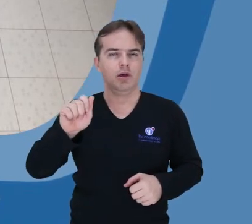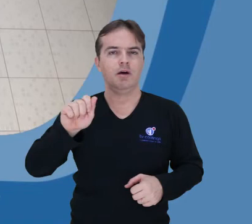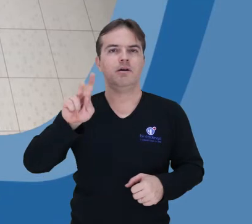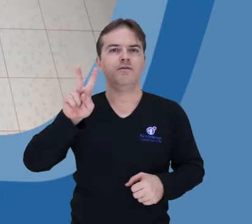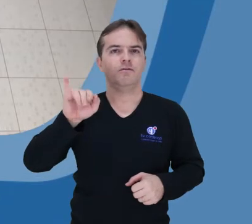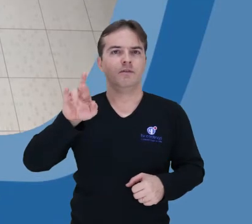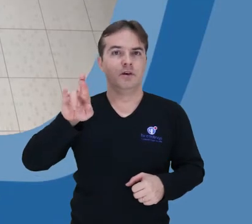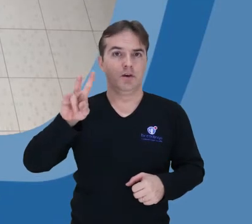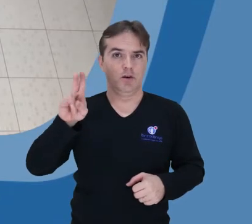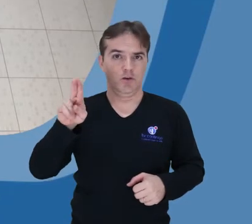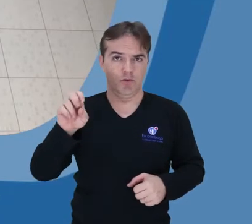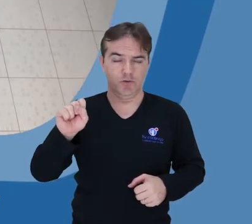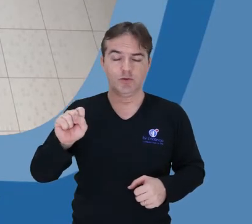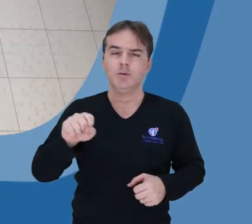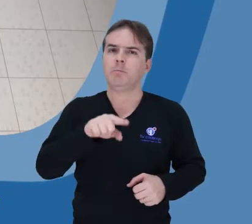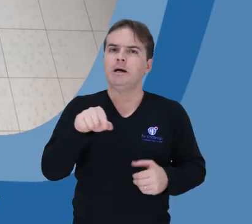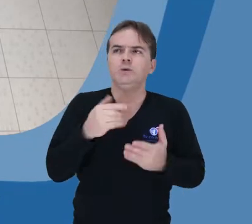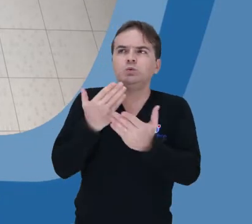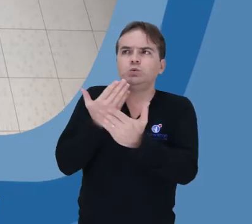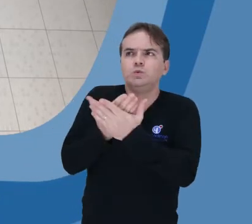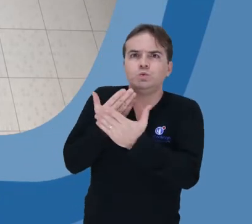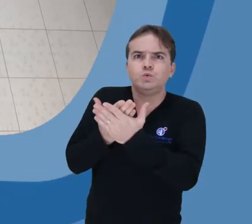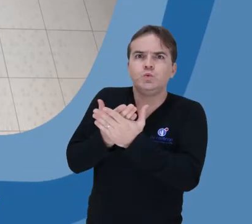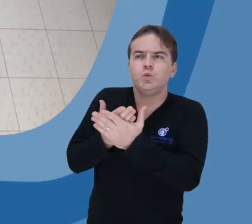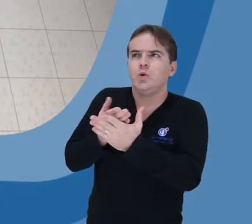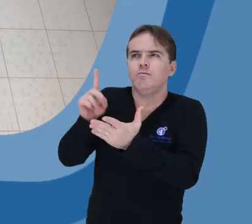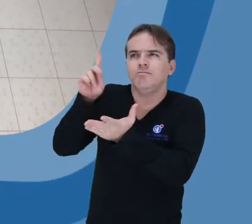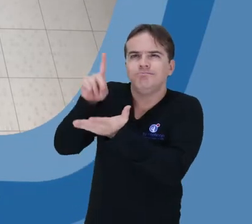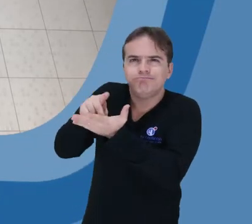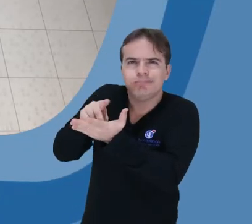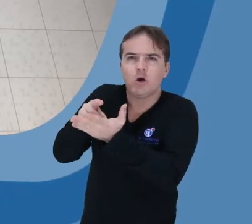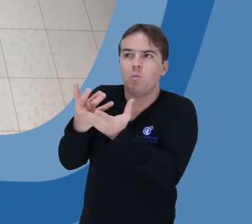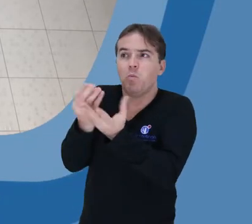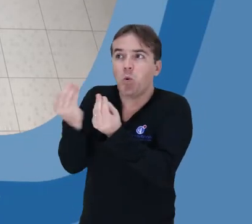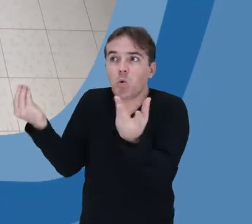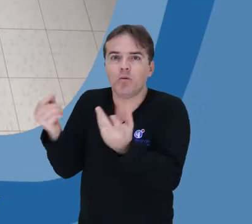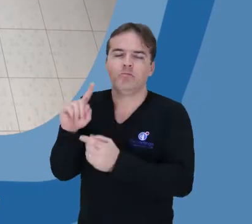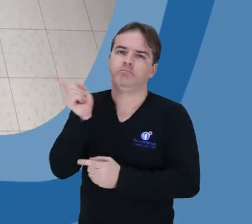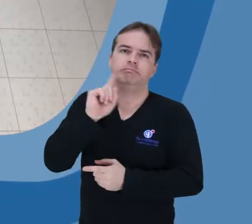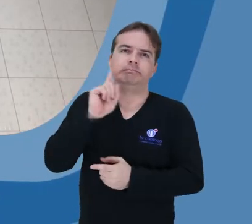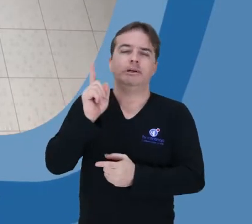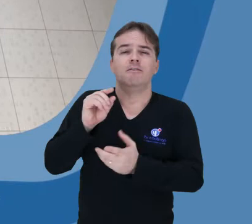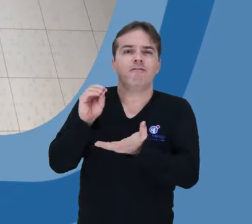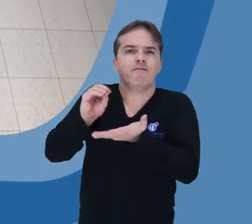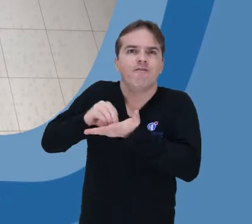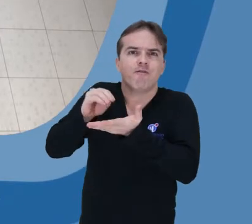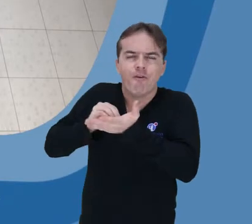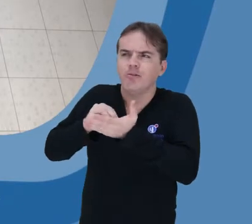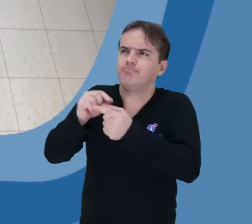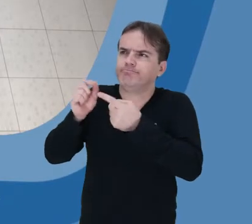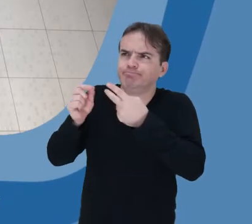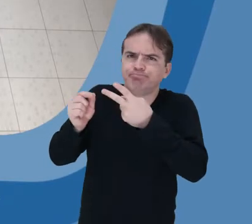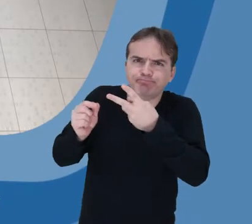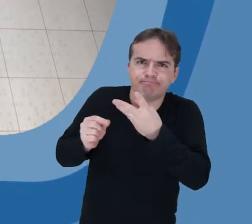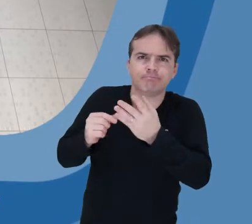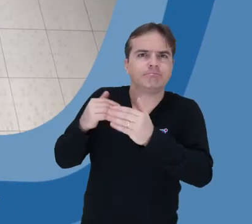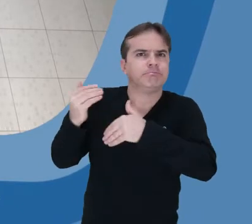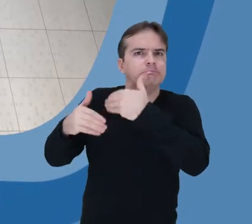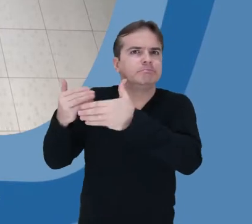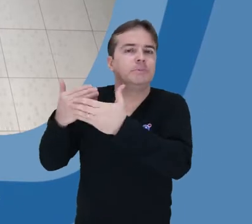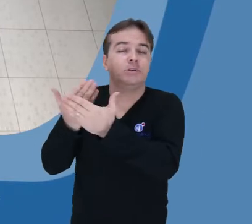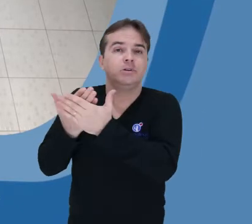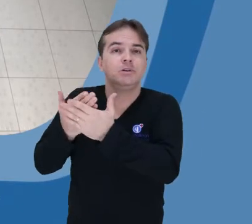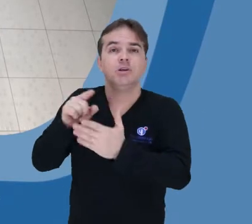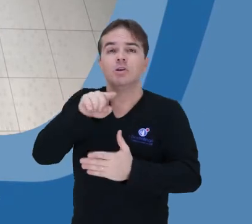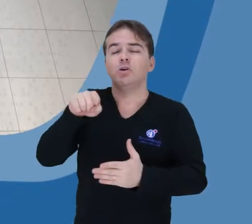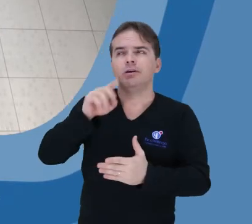causa que ainda não se tem muitos estudos. O que se tem e o que se